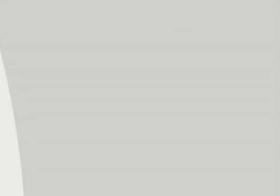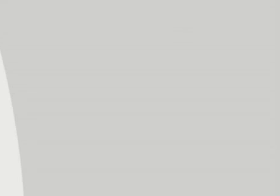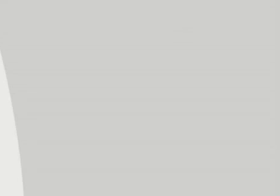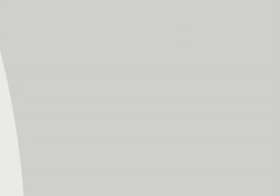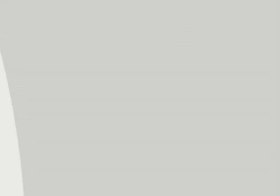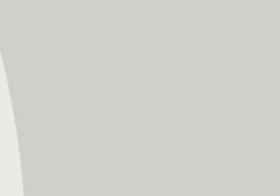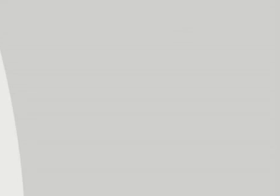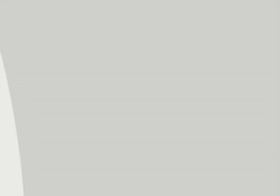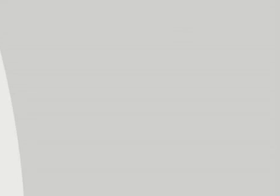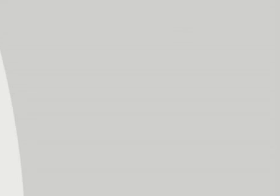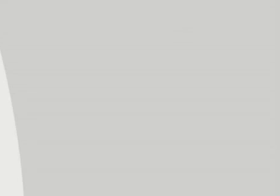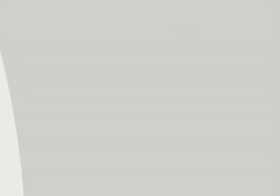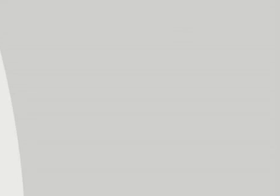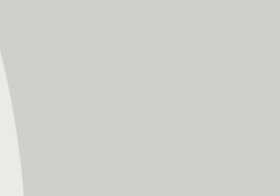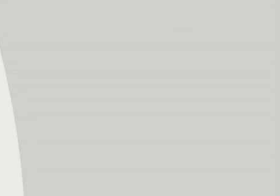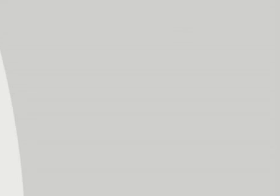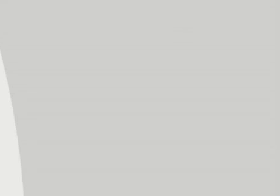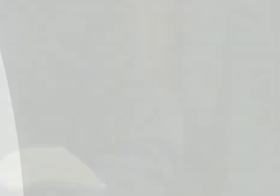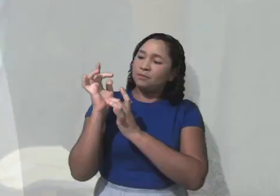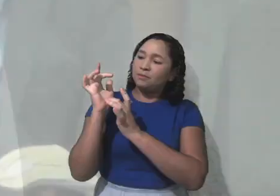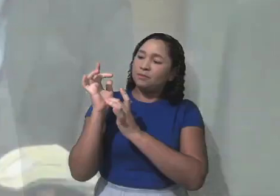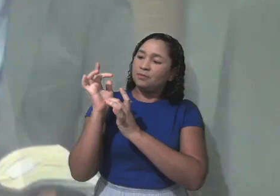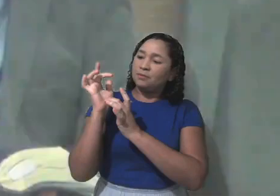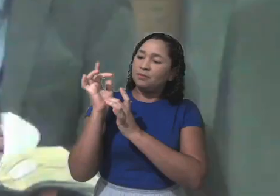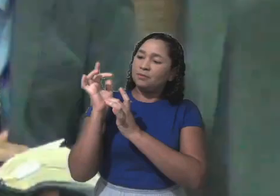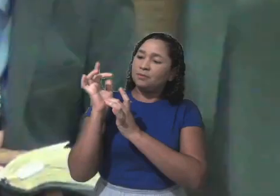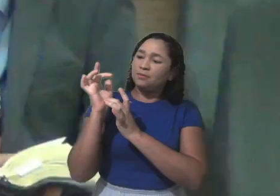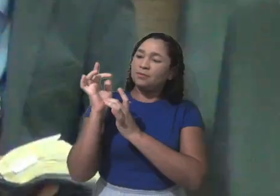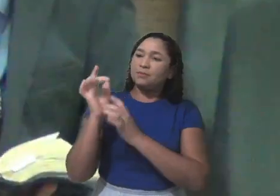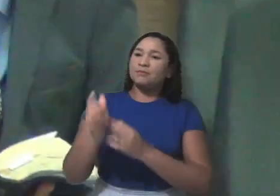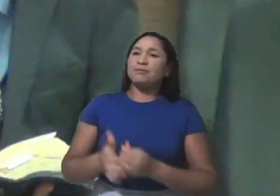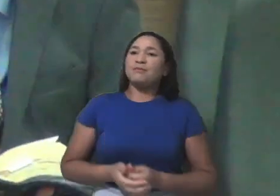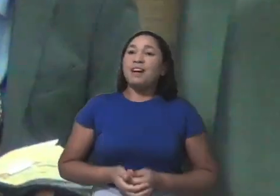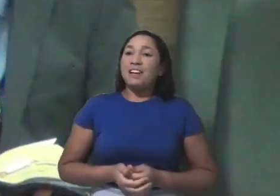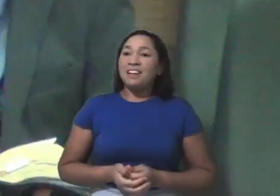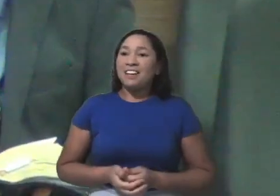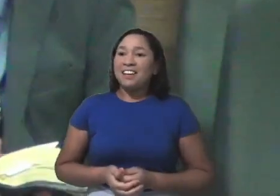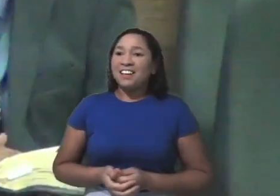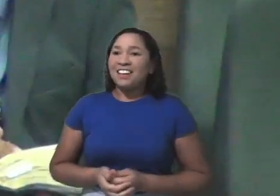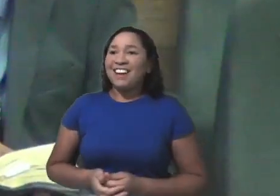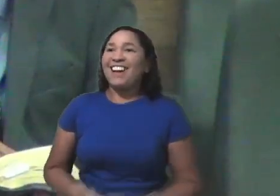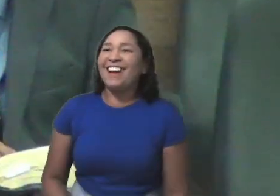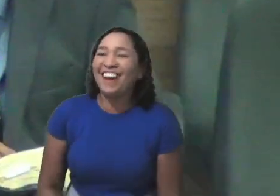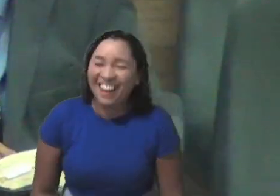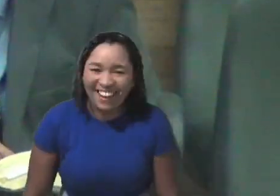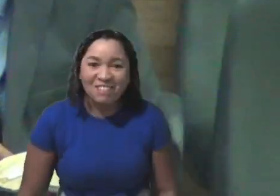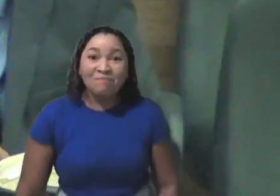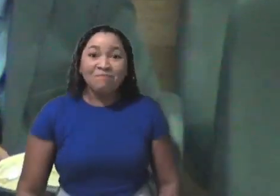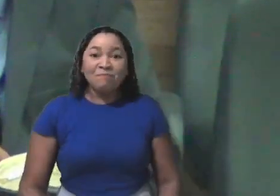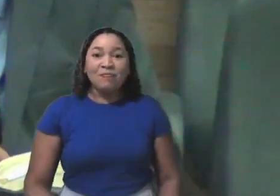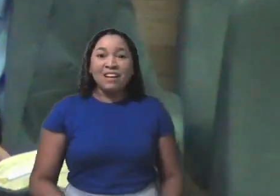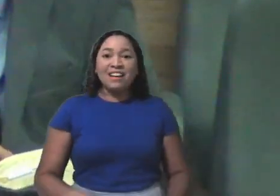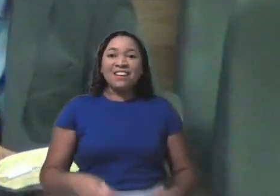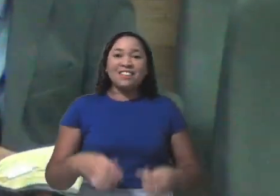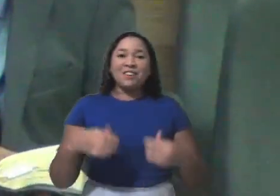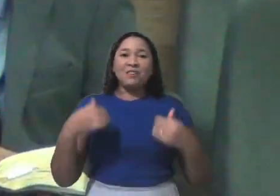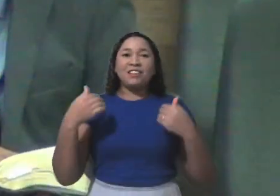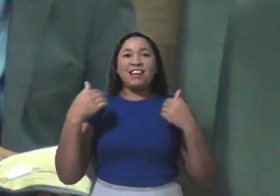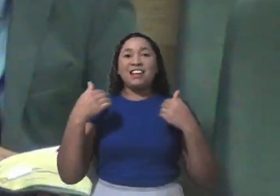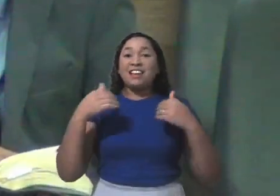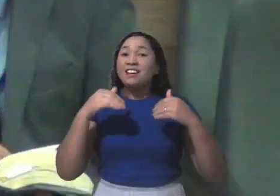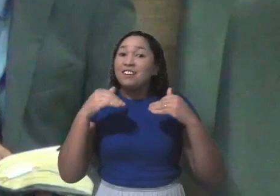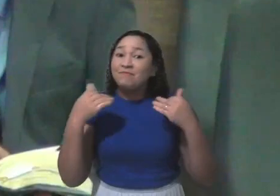acontecer. Escreve as coisas que tens visto, e as que são, e as